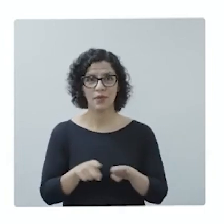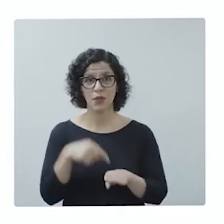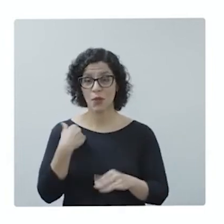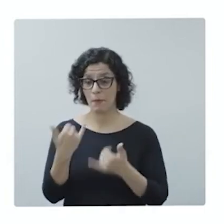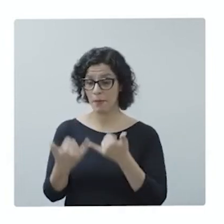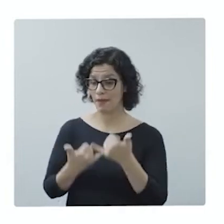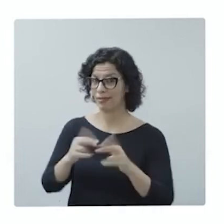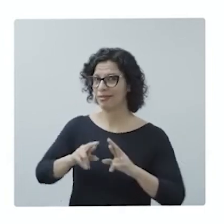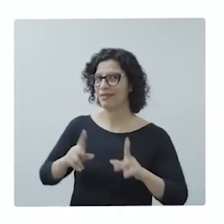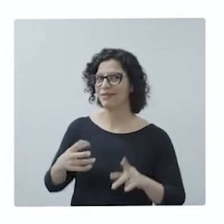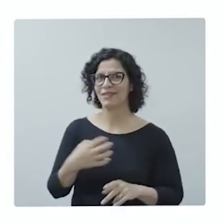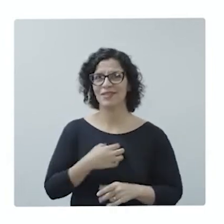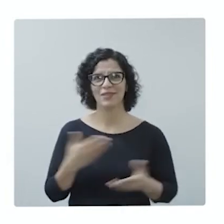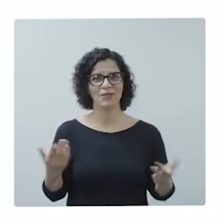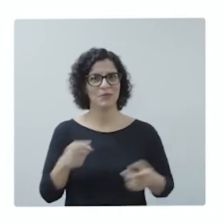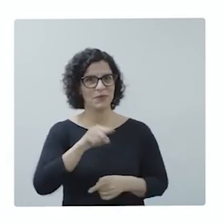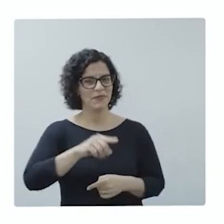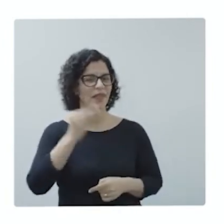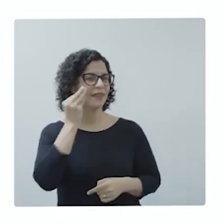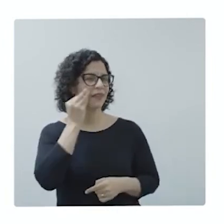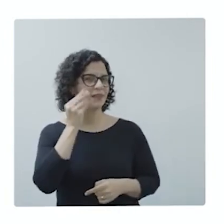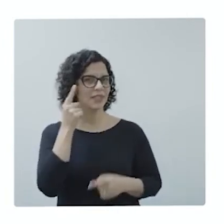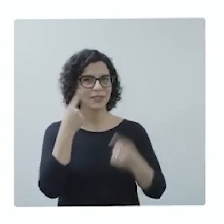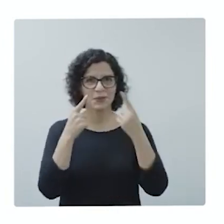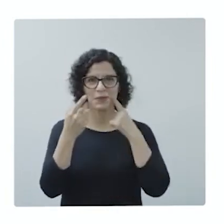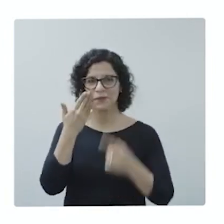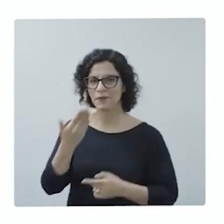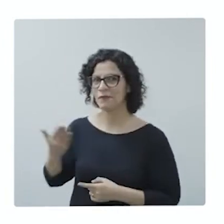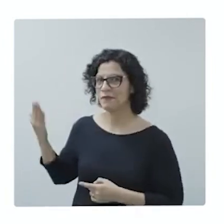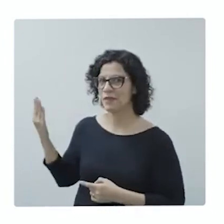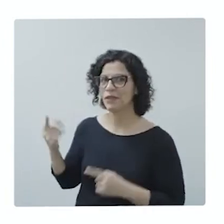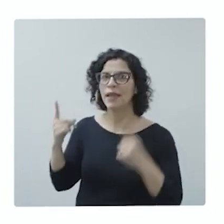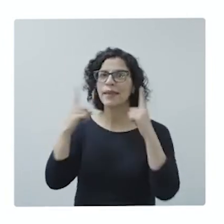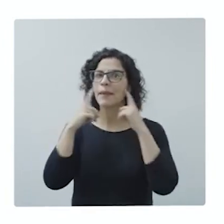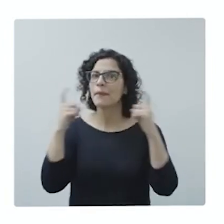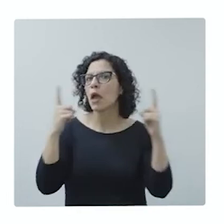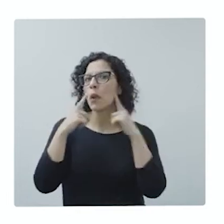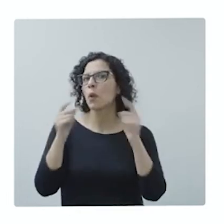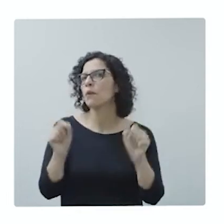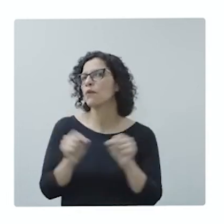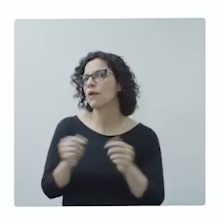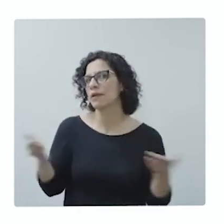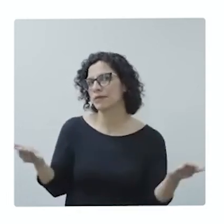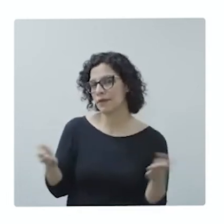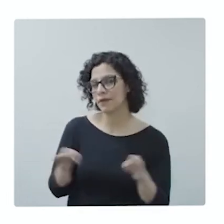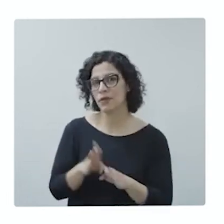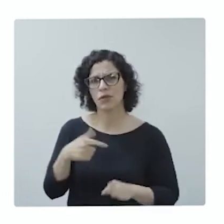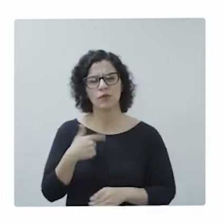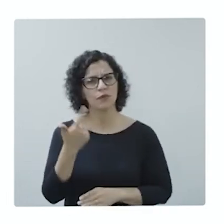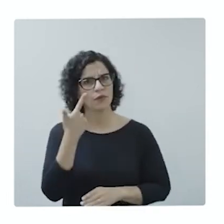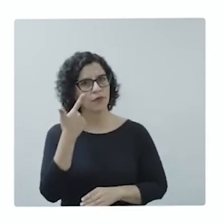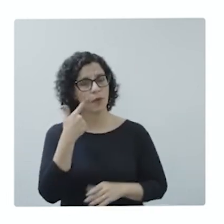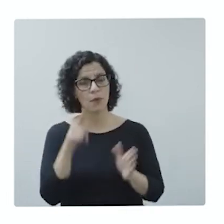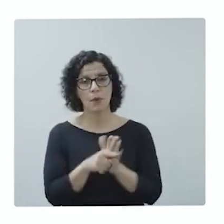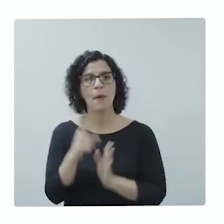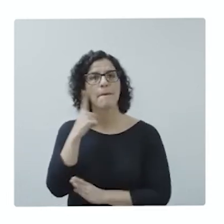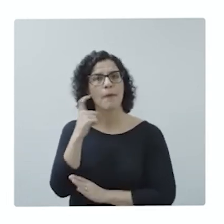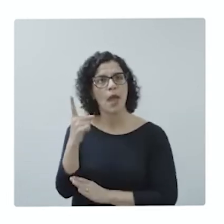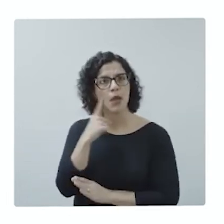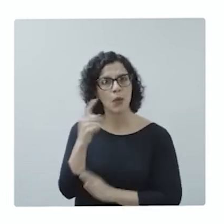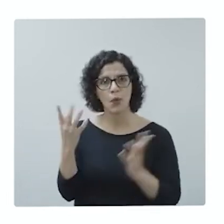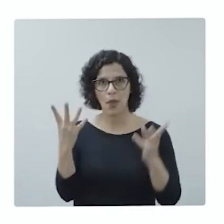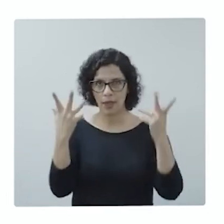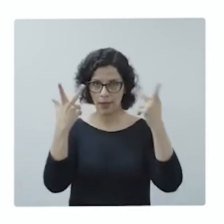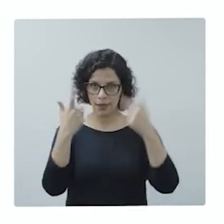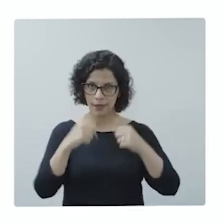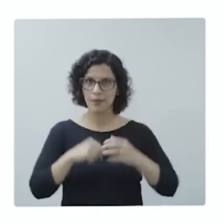um jogo diferente para você. Olhe lá, que som é esse? Nós vamos colocar aqui o som de